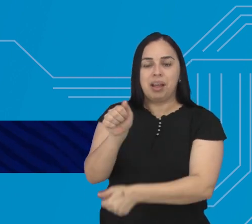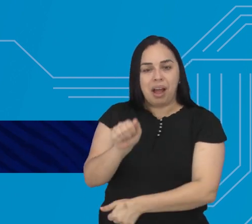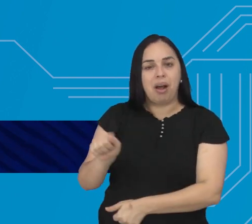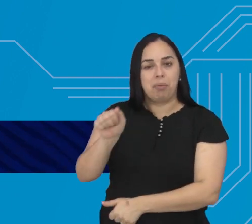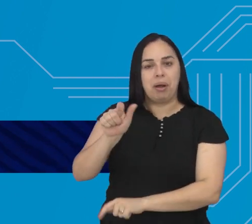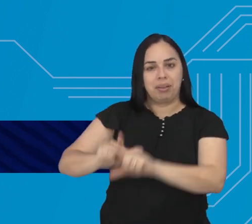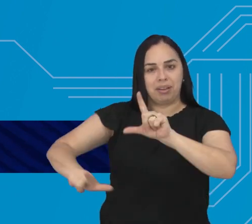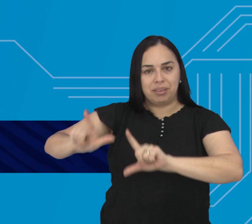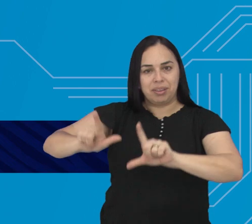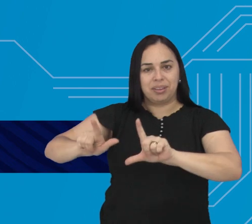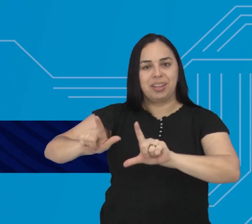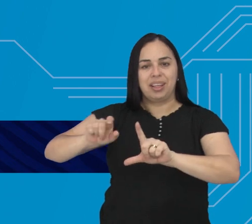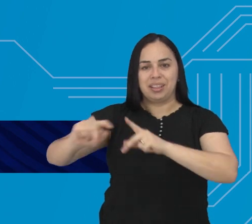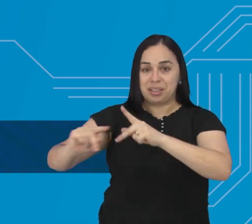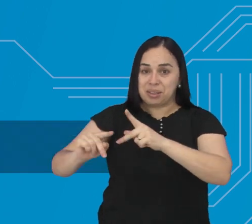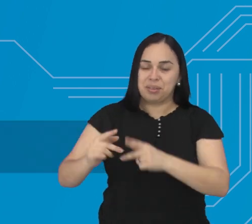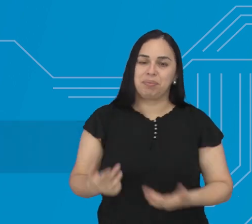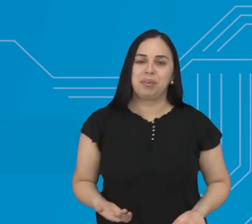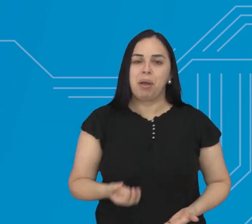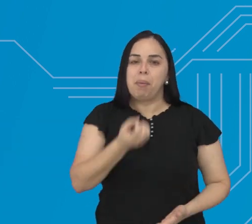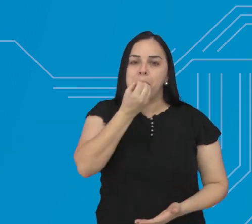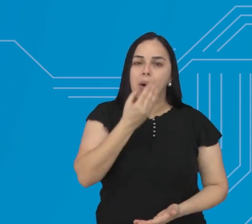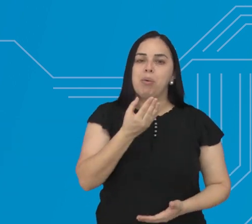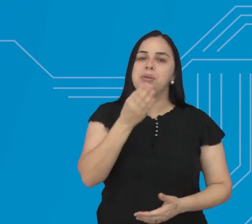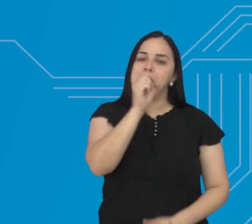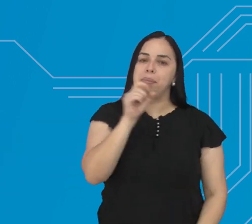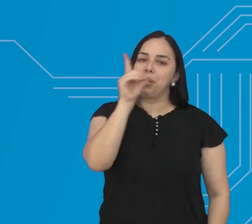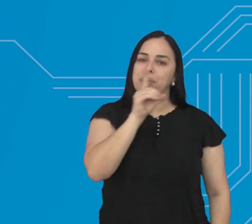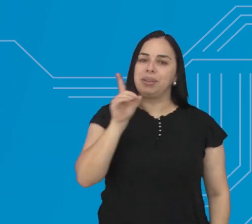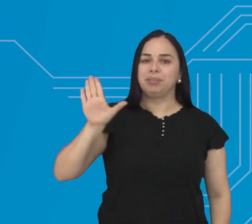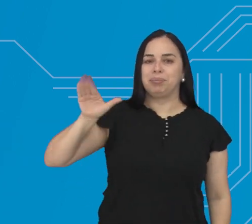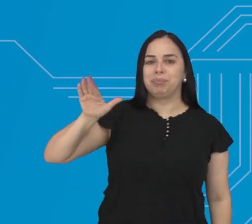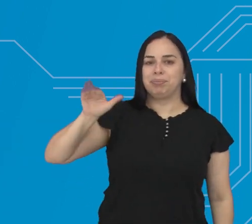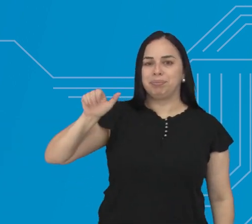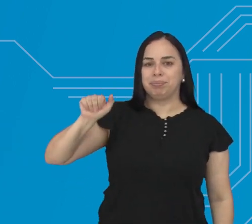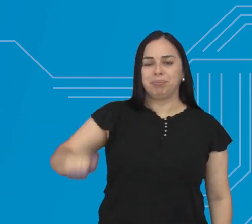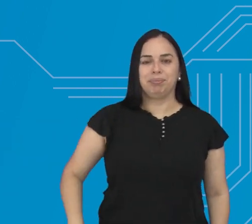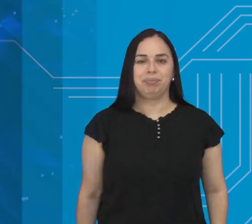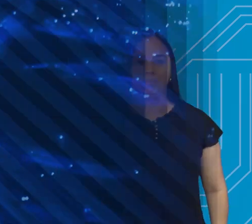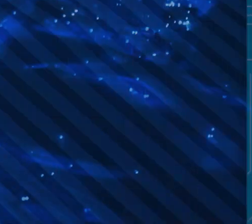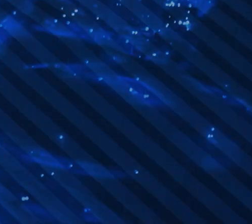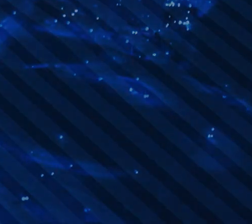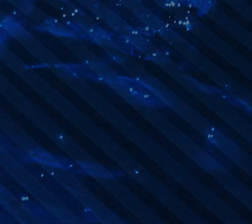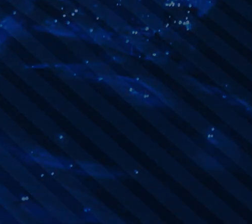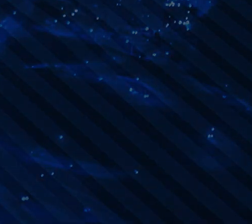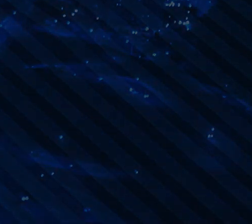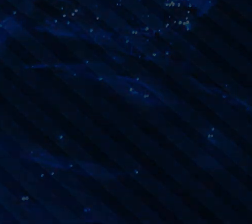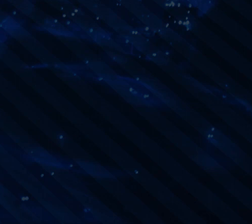o @TV Câmara SJC. Um bom fim de semana para vocês, até mais. Tchau!